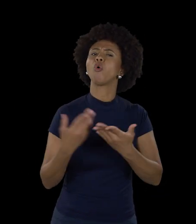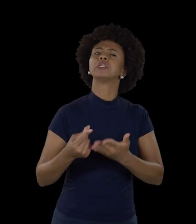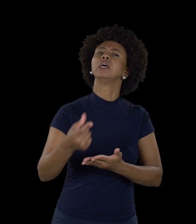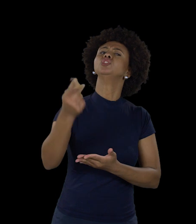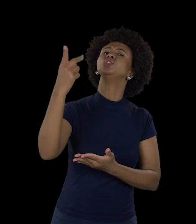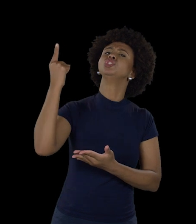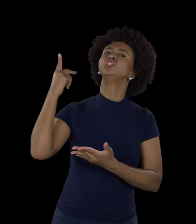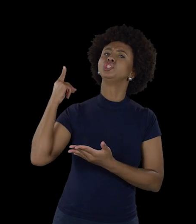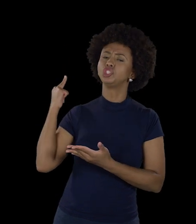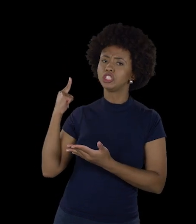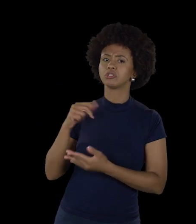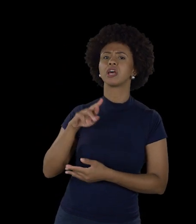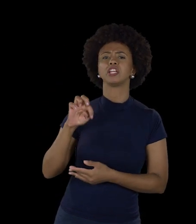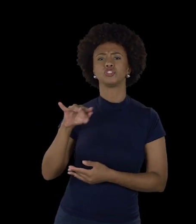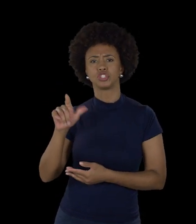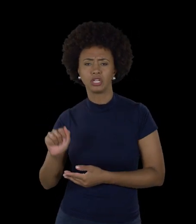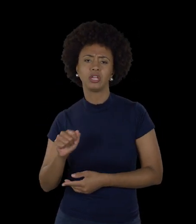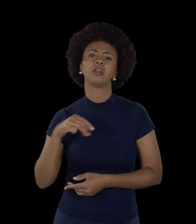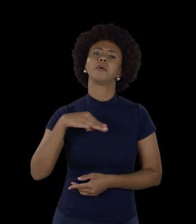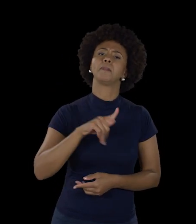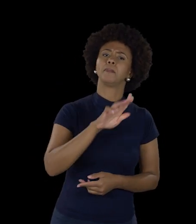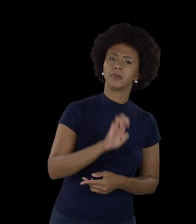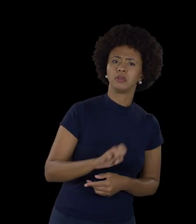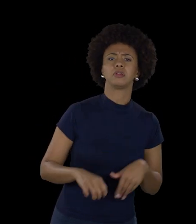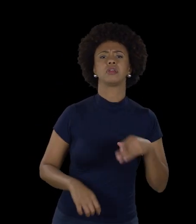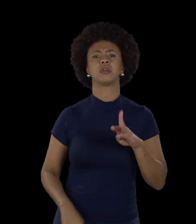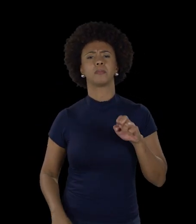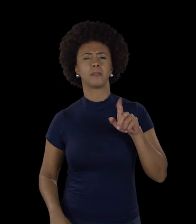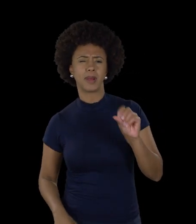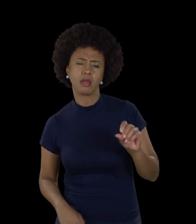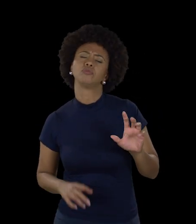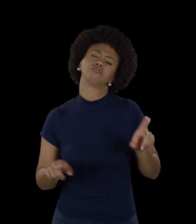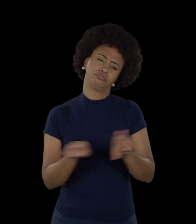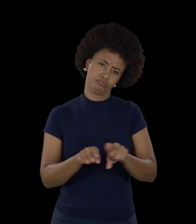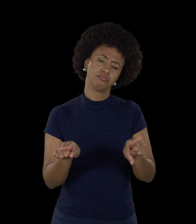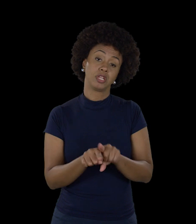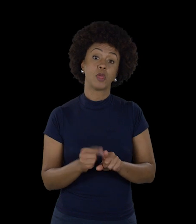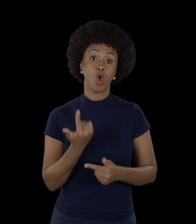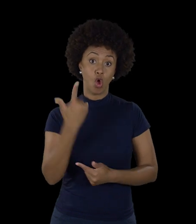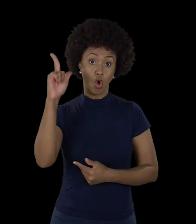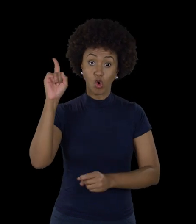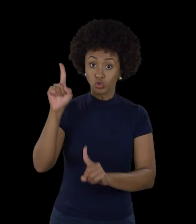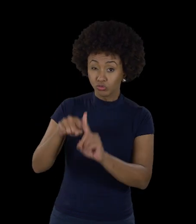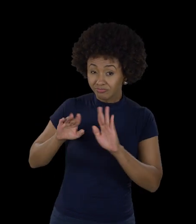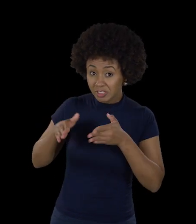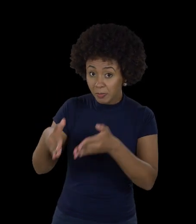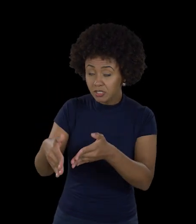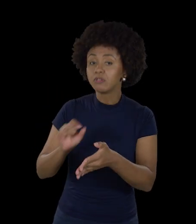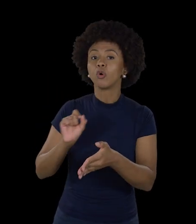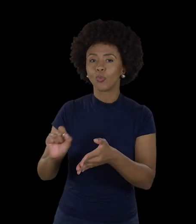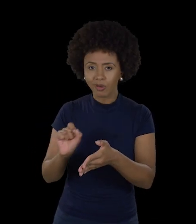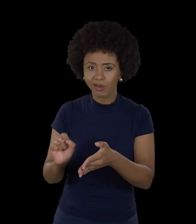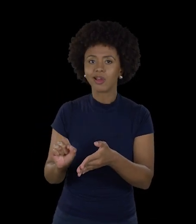também formações pioneiras, ou seja, as restingas, os mangues e brejos. Há também um outro tipo